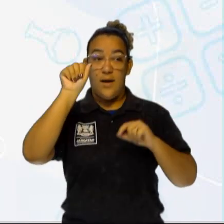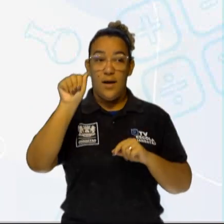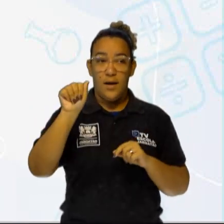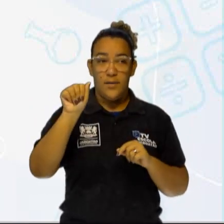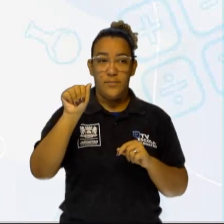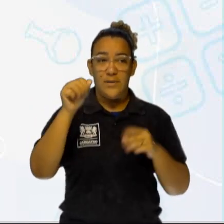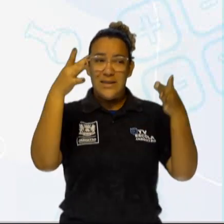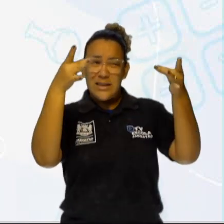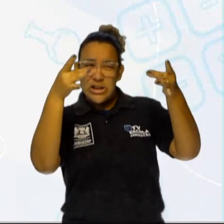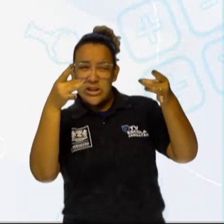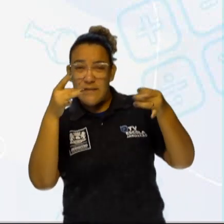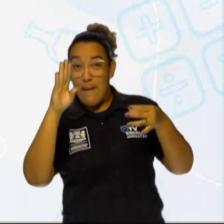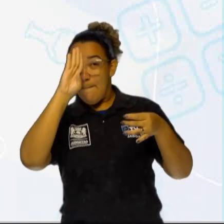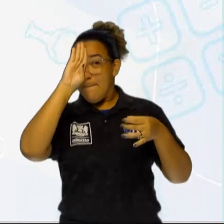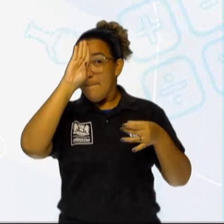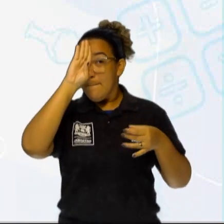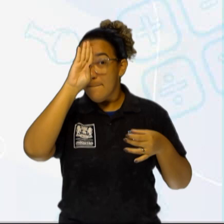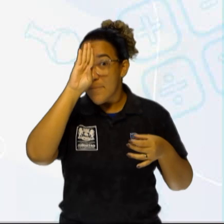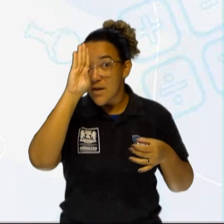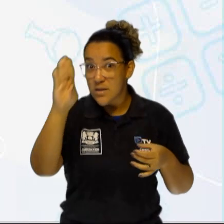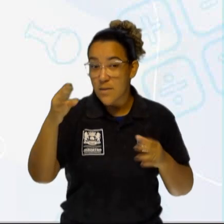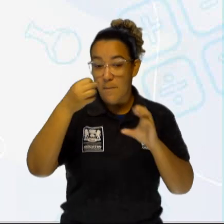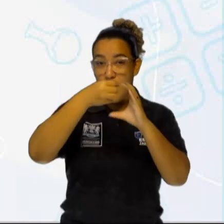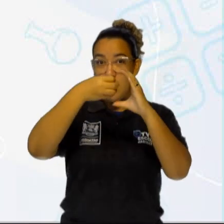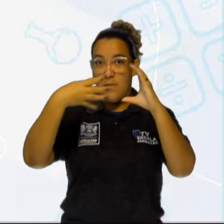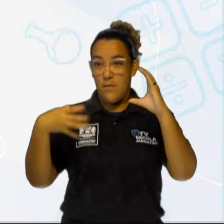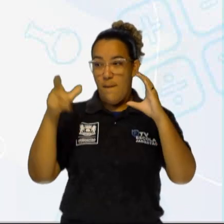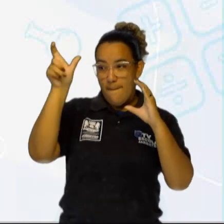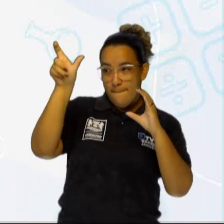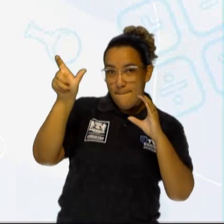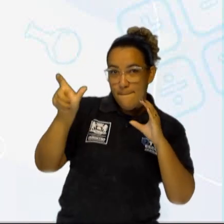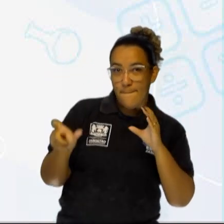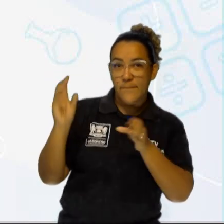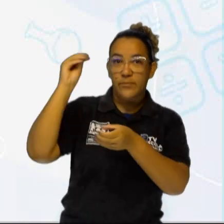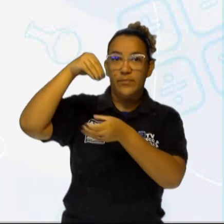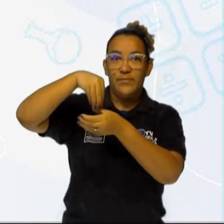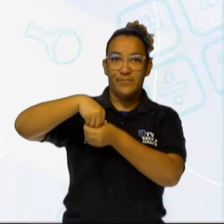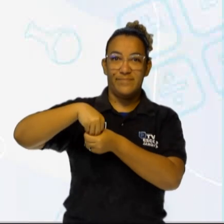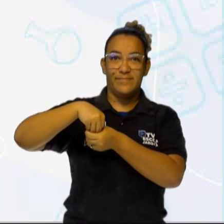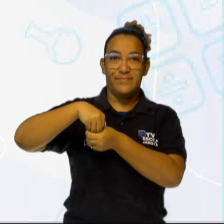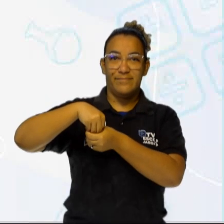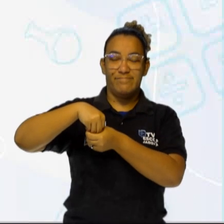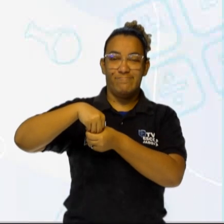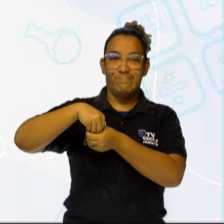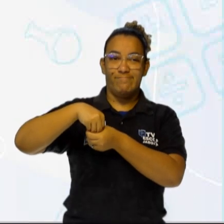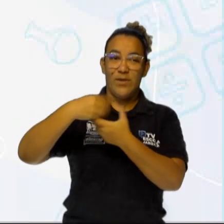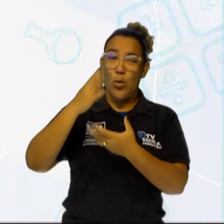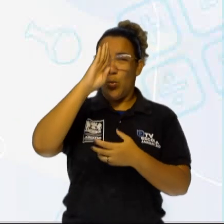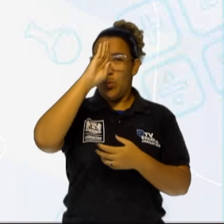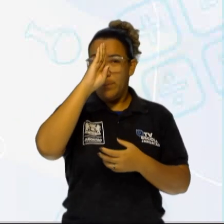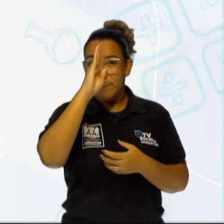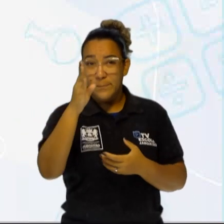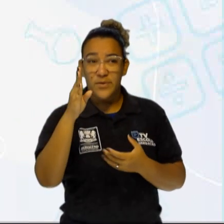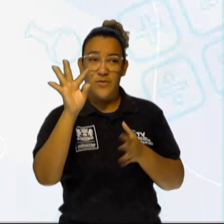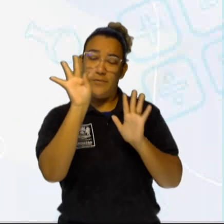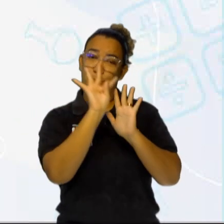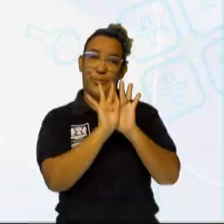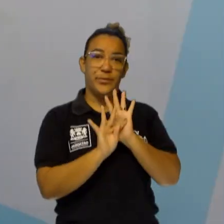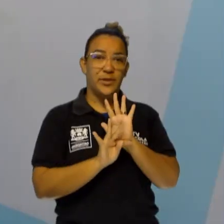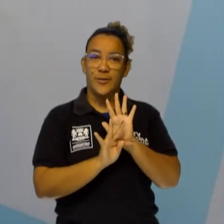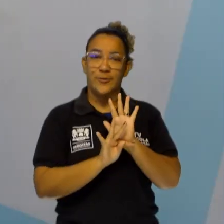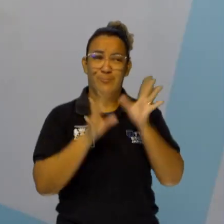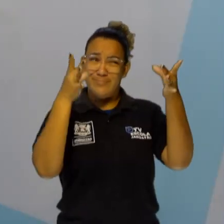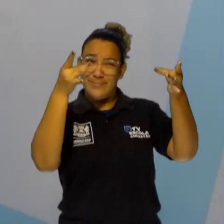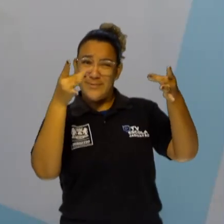principais características da personagem que protagoniza o livro. Bom, gente, o objetivo do texto não é de forma alguma descrever